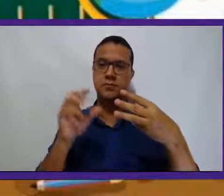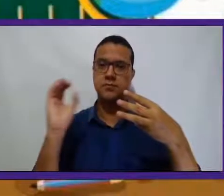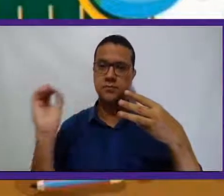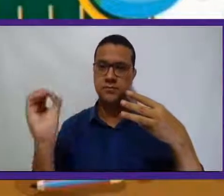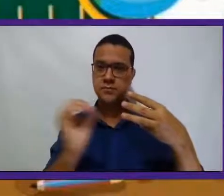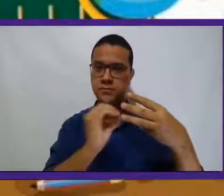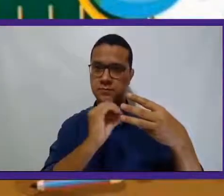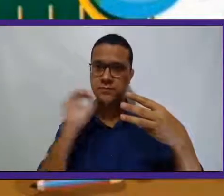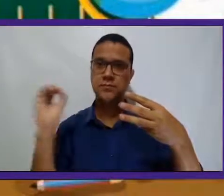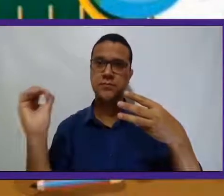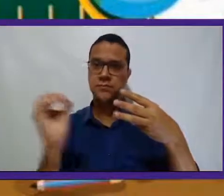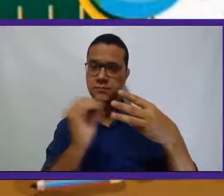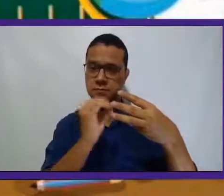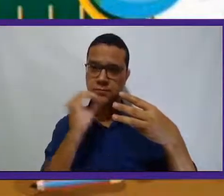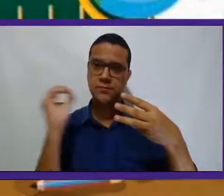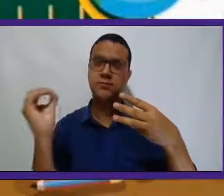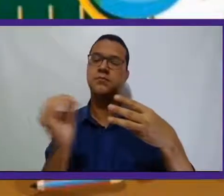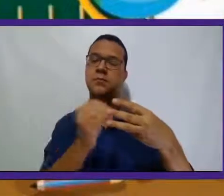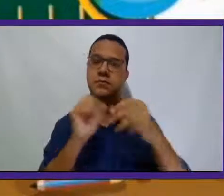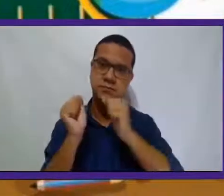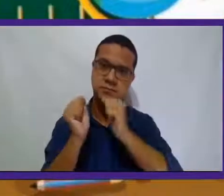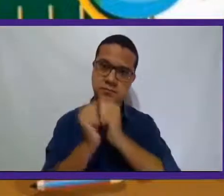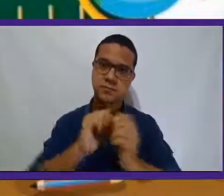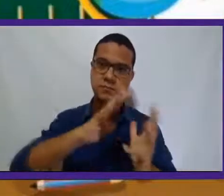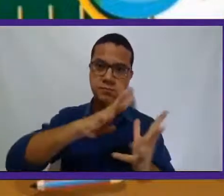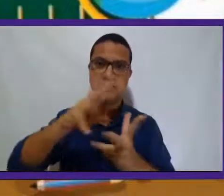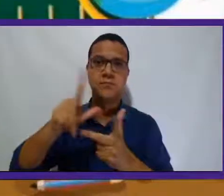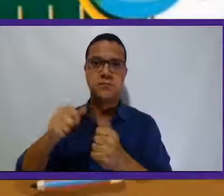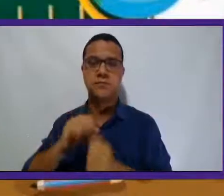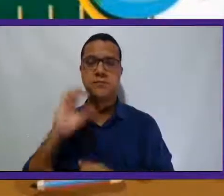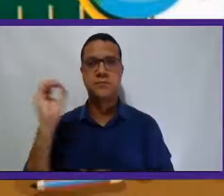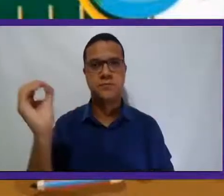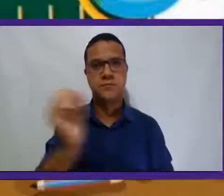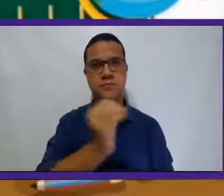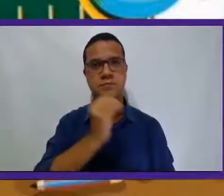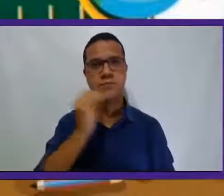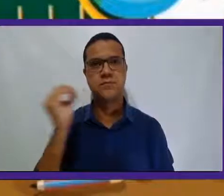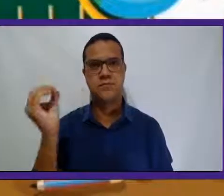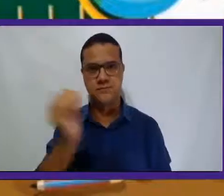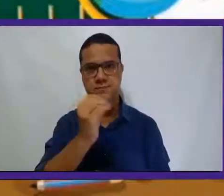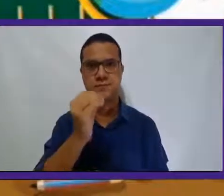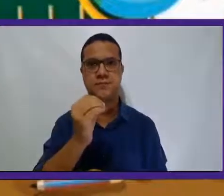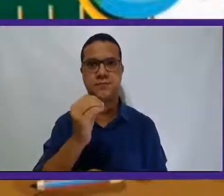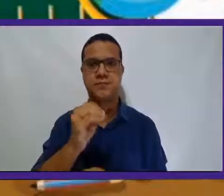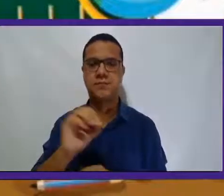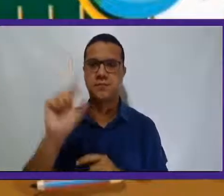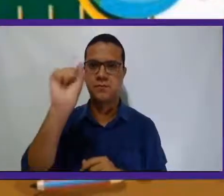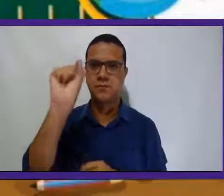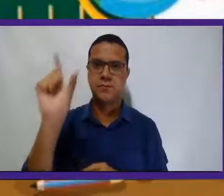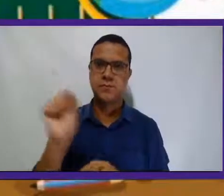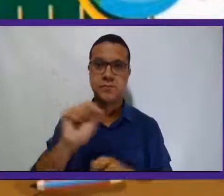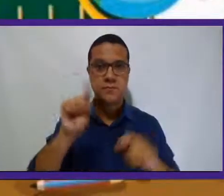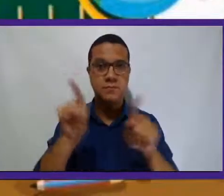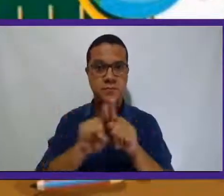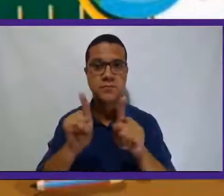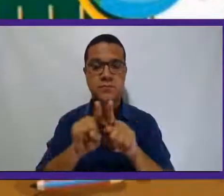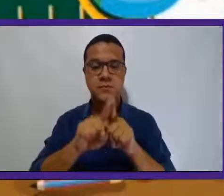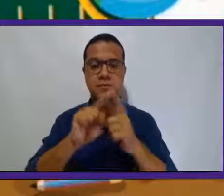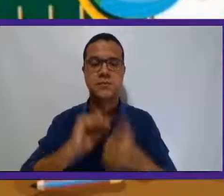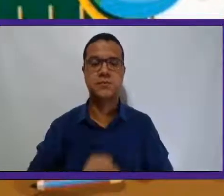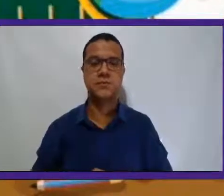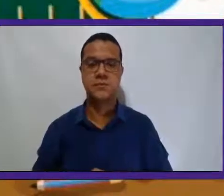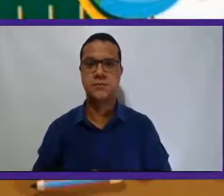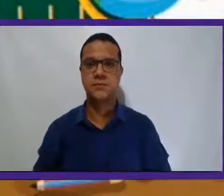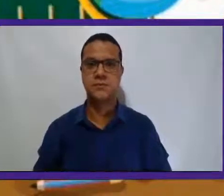Movimento de translação Junto com a Terra A Lua contorna O sol Faz todo esse contorno Em